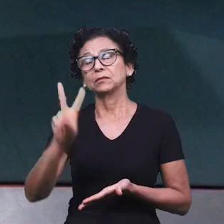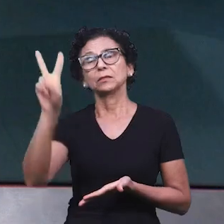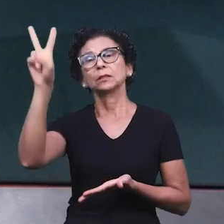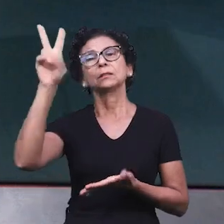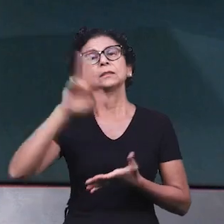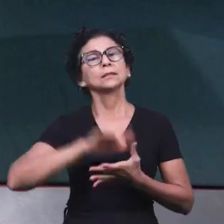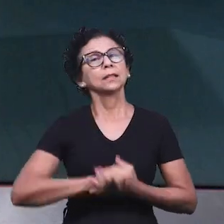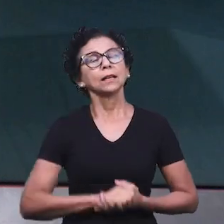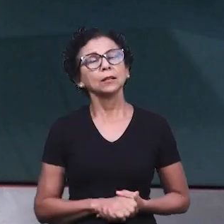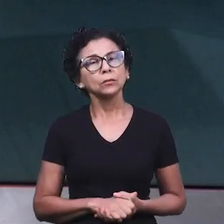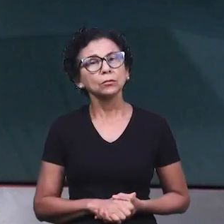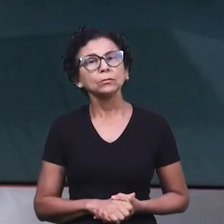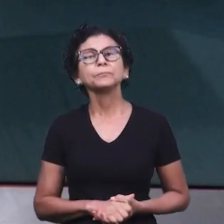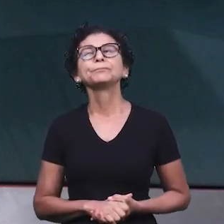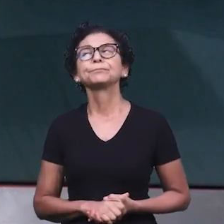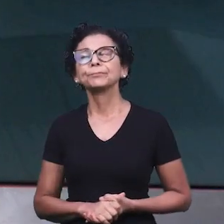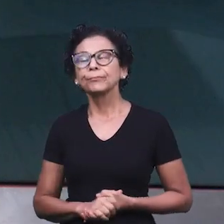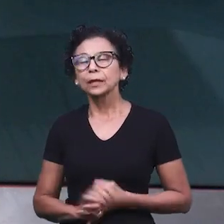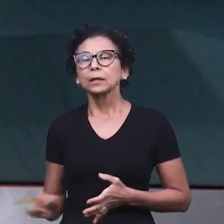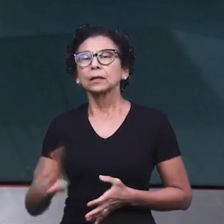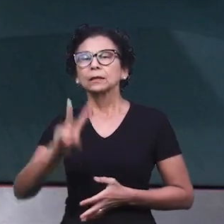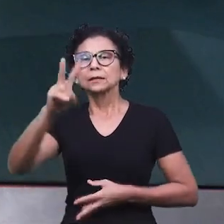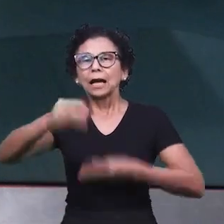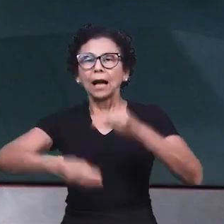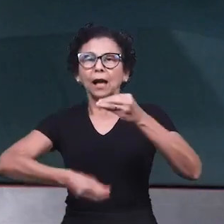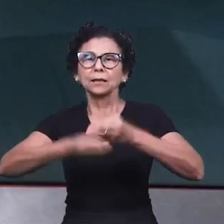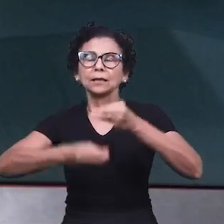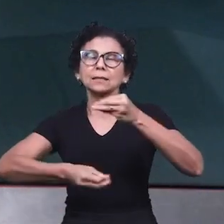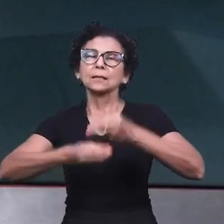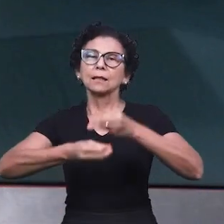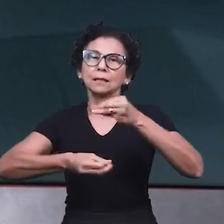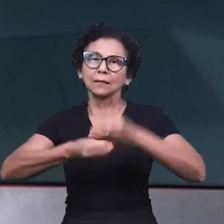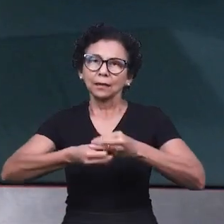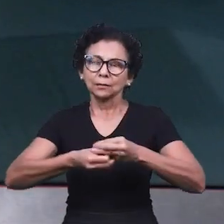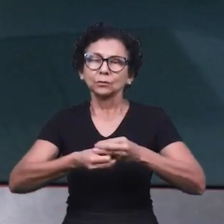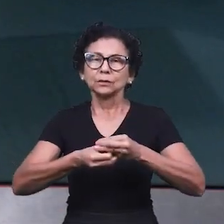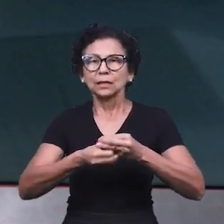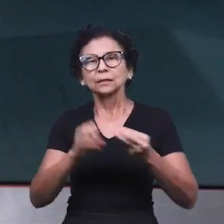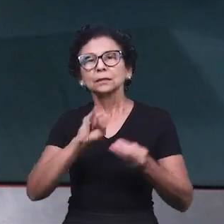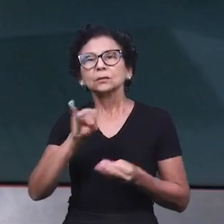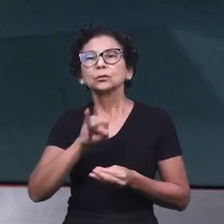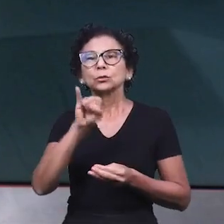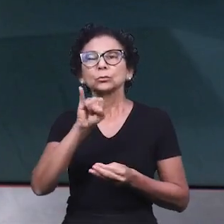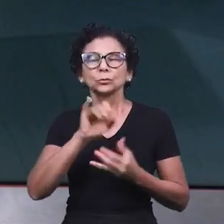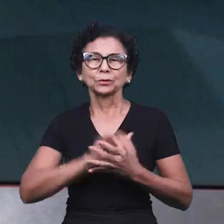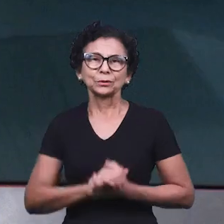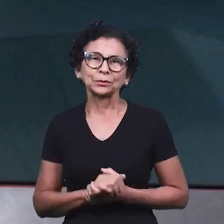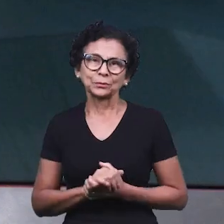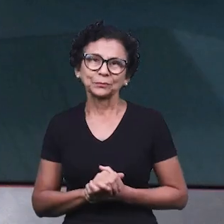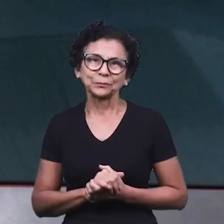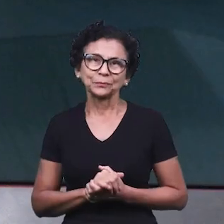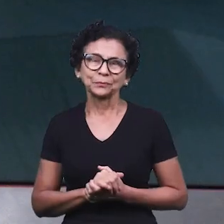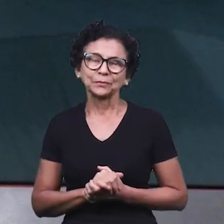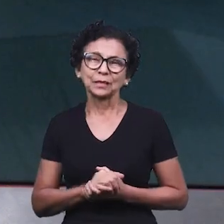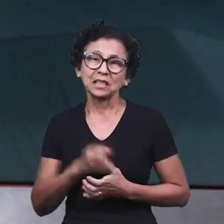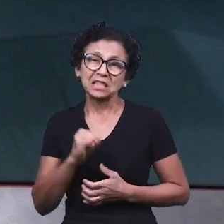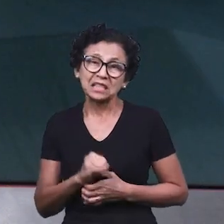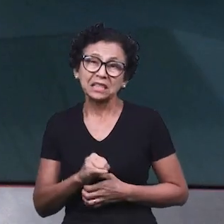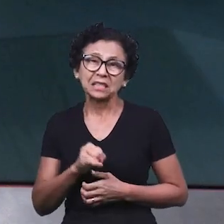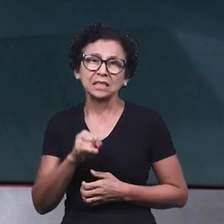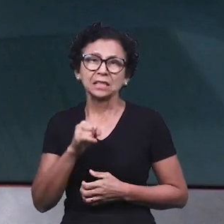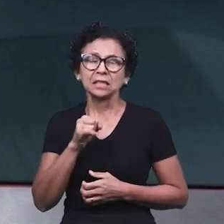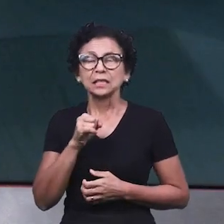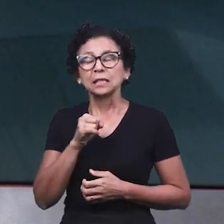remunerado e já vem esse valor inserido aí nessa taxa, que é